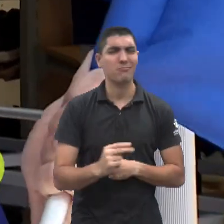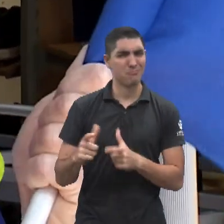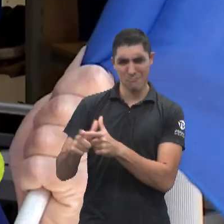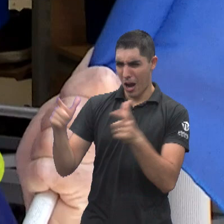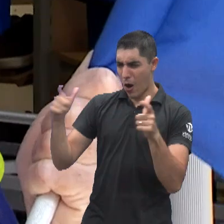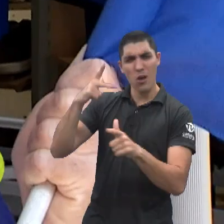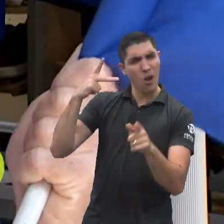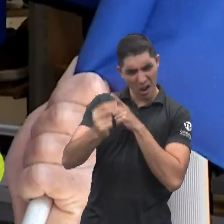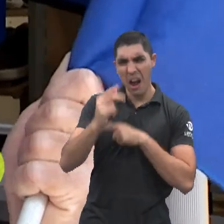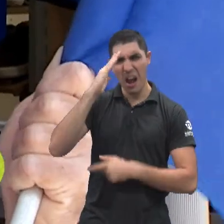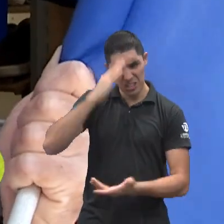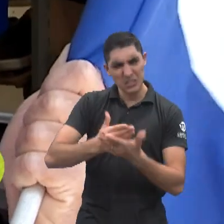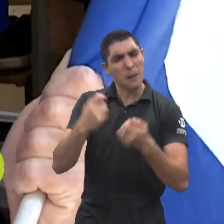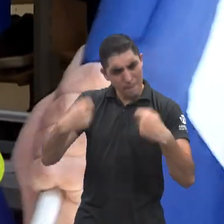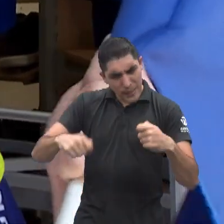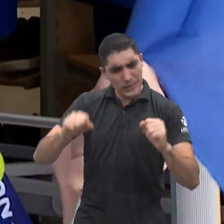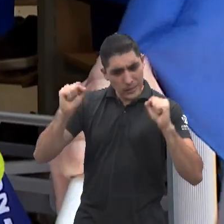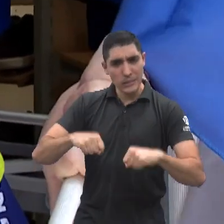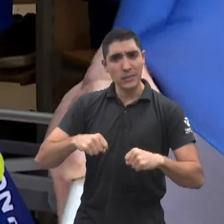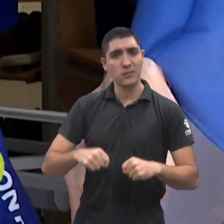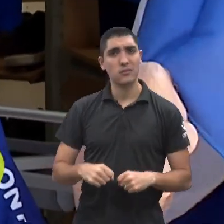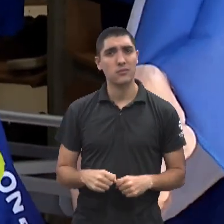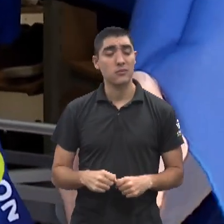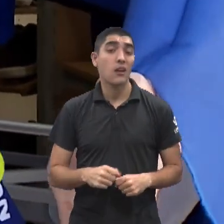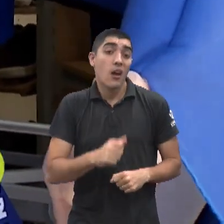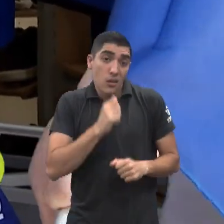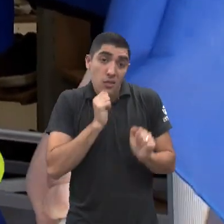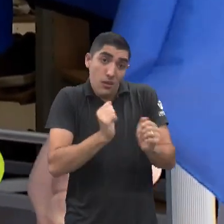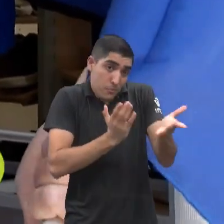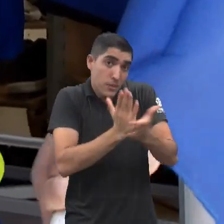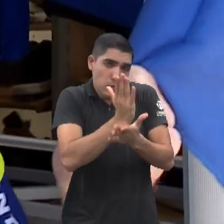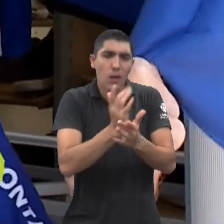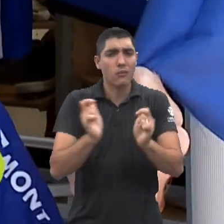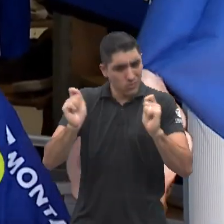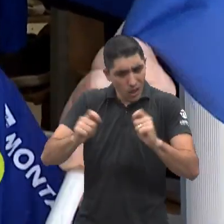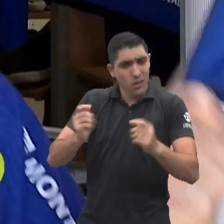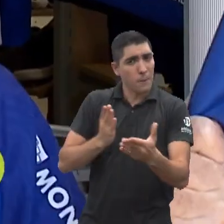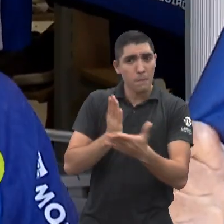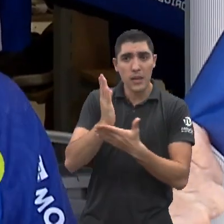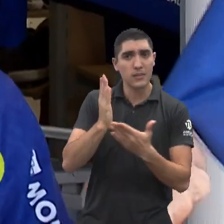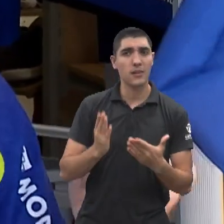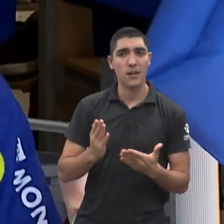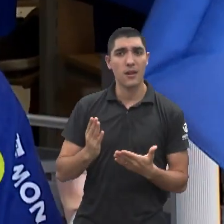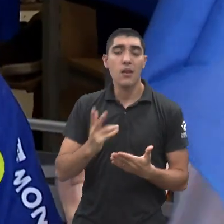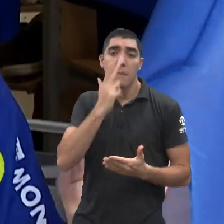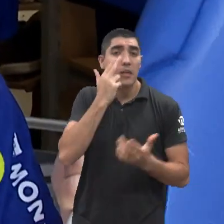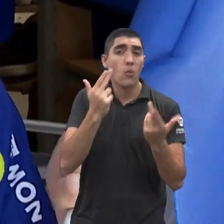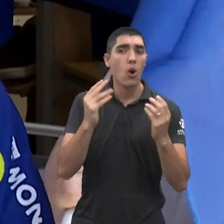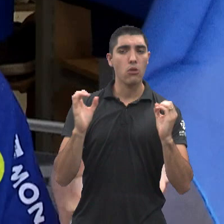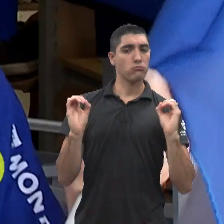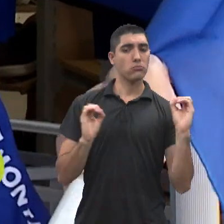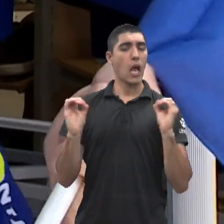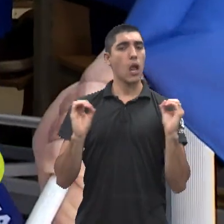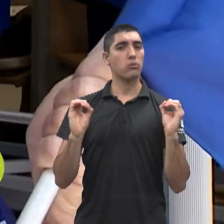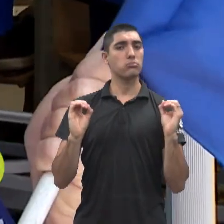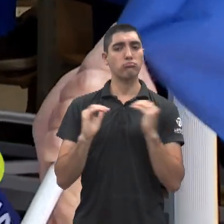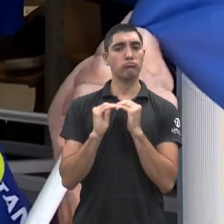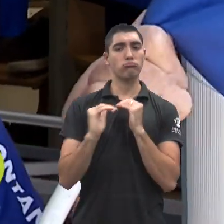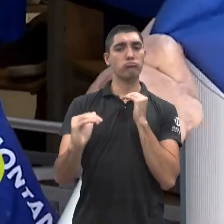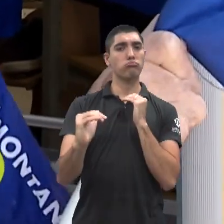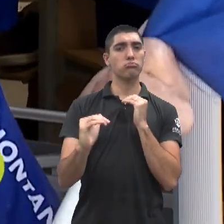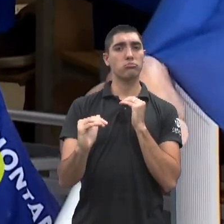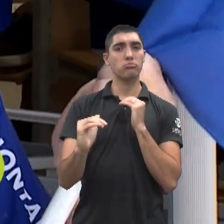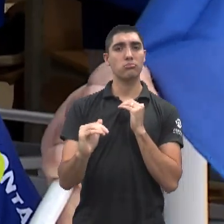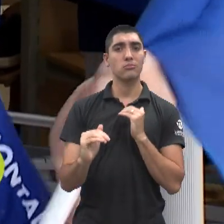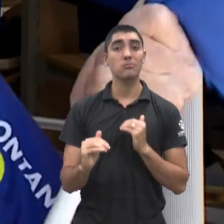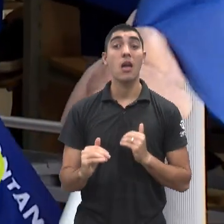estar. Tem aberto, né? Tá aberto. É como se fosse, tá zerado, vamos dizer assim. Talvez um leve